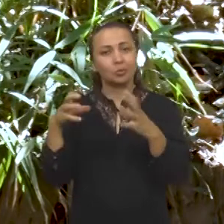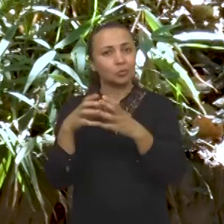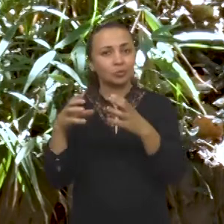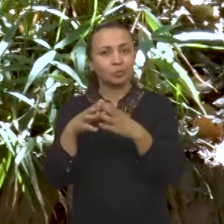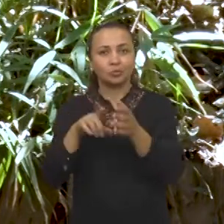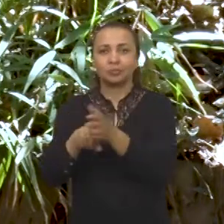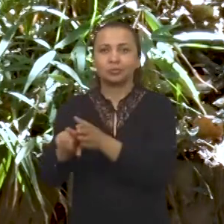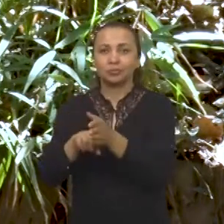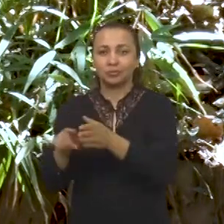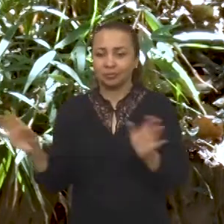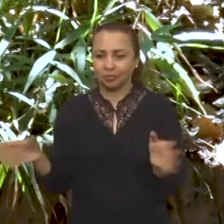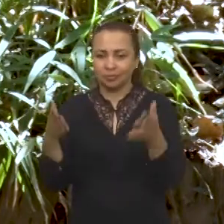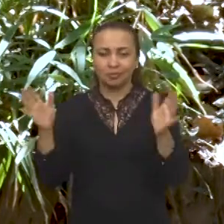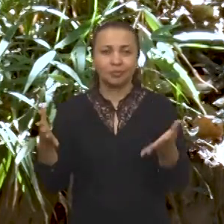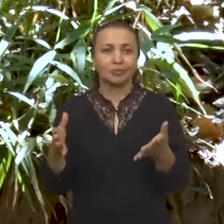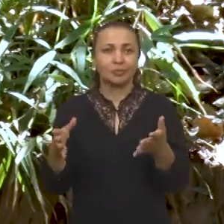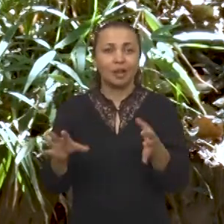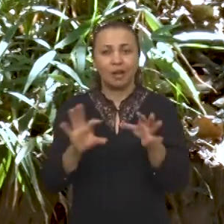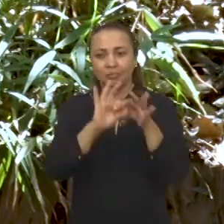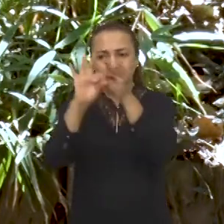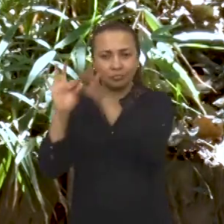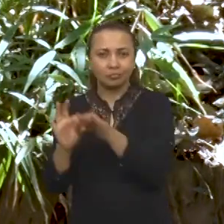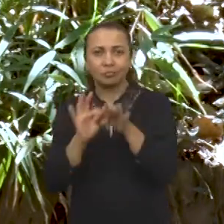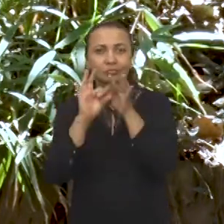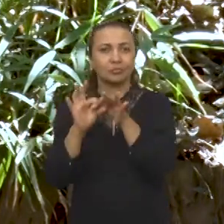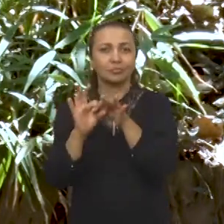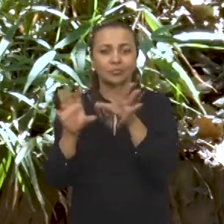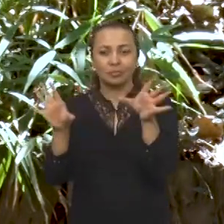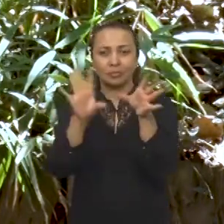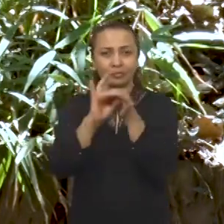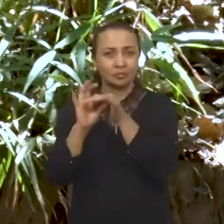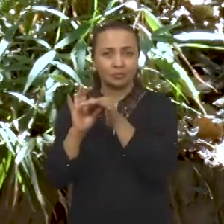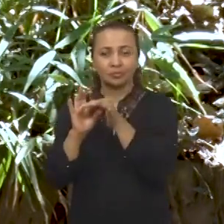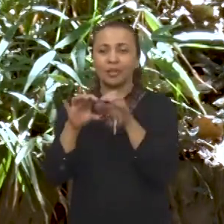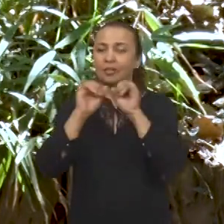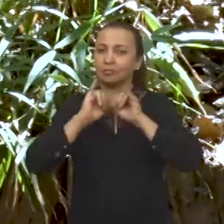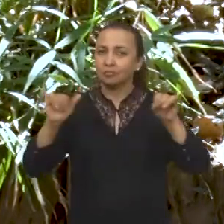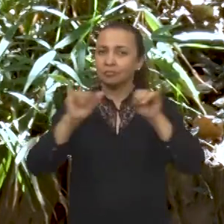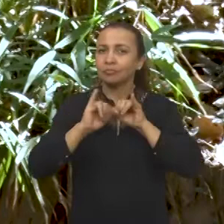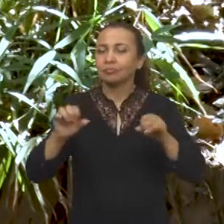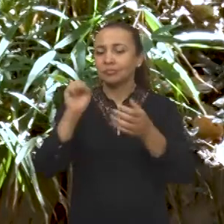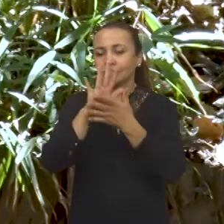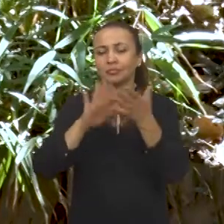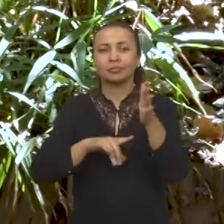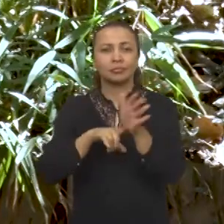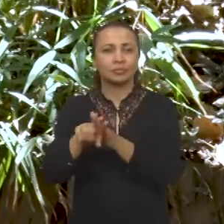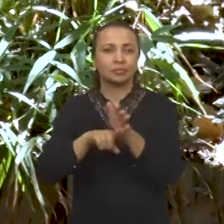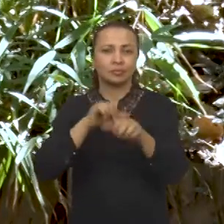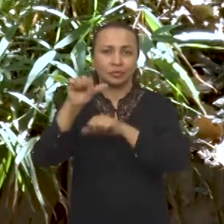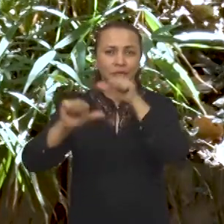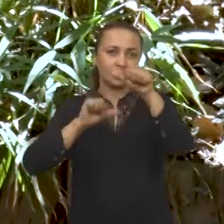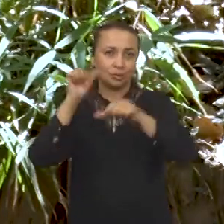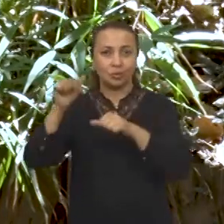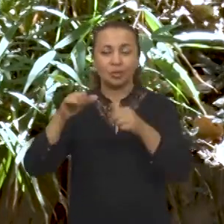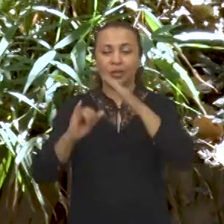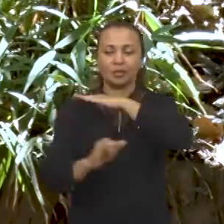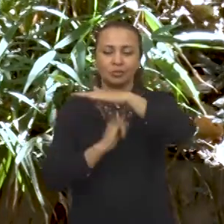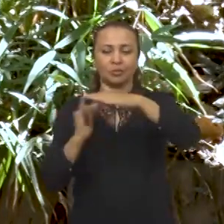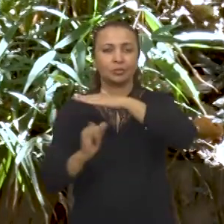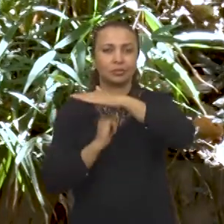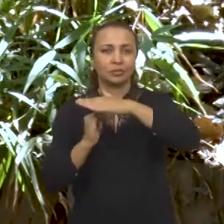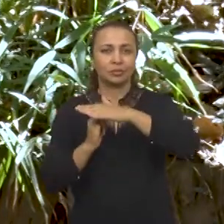grupos de pesquisa, promovendo a integração e a conectividade, disseminando atividades de pesquisa e desenvolvimento